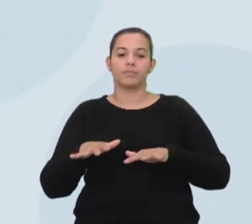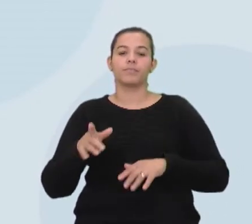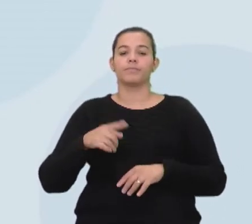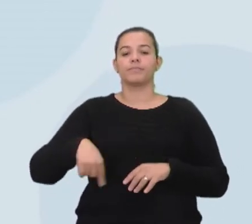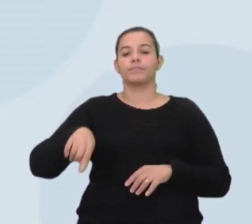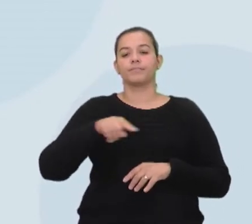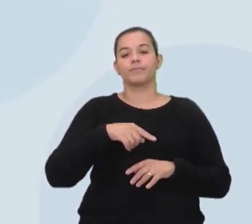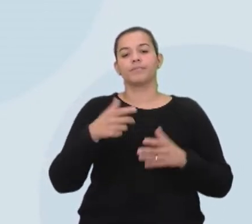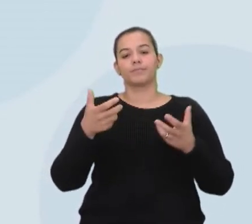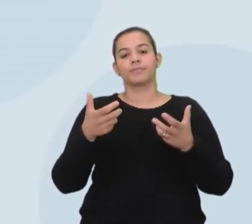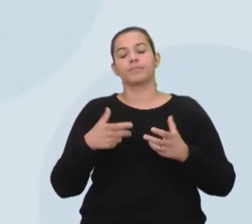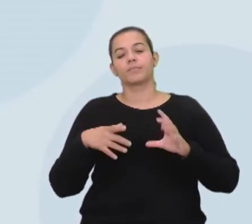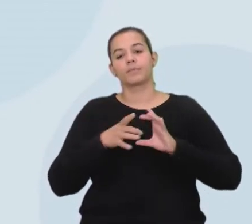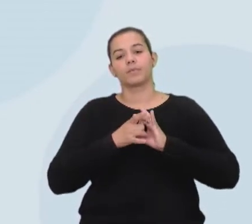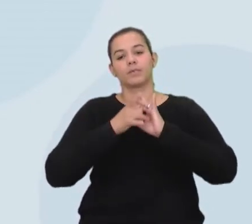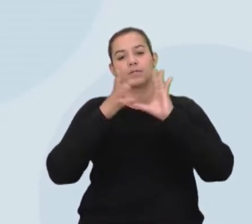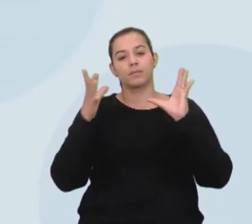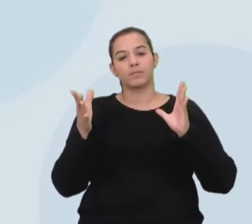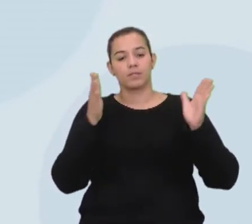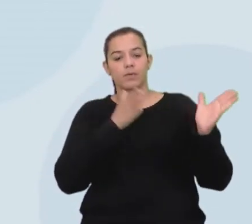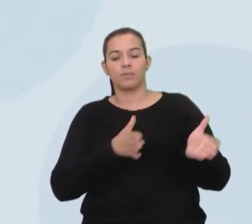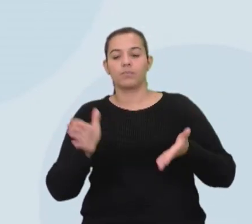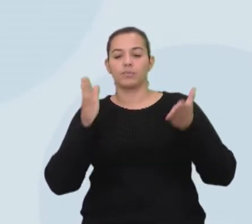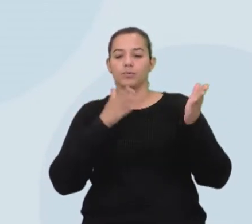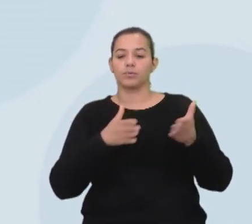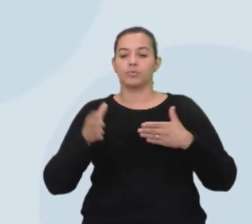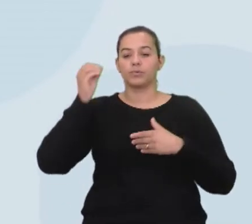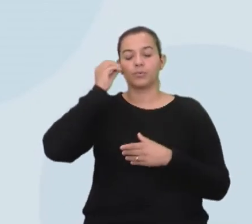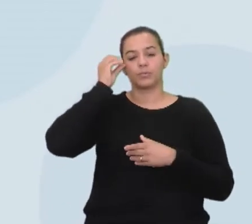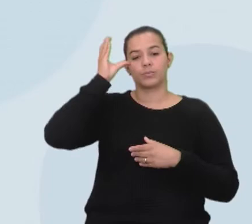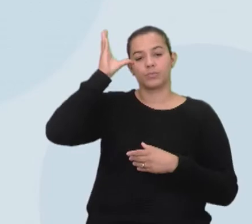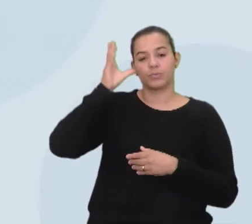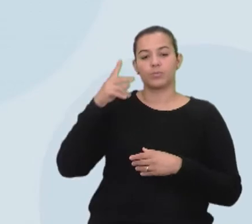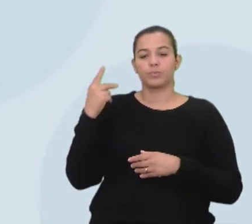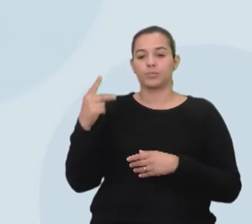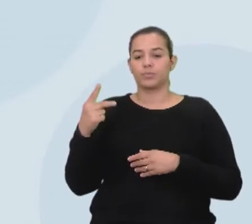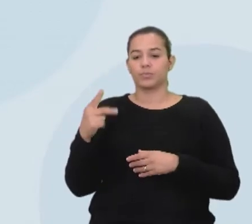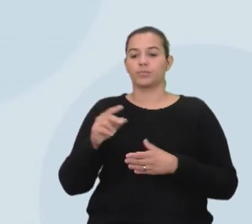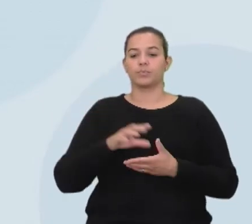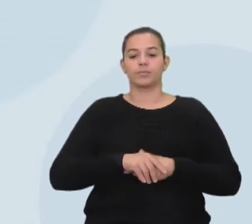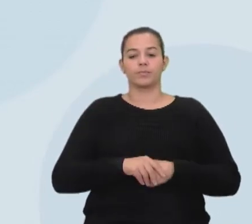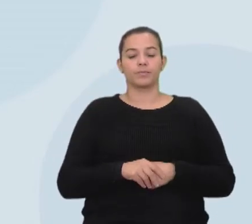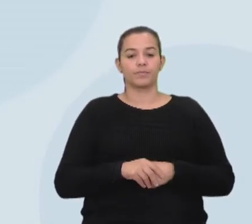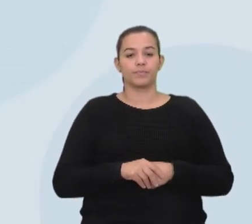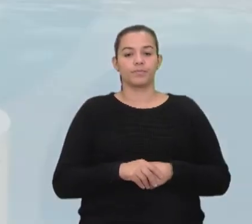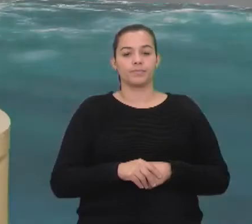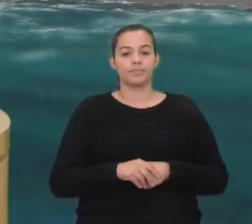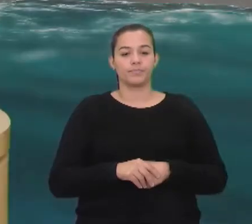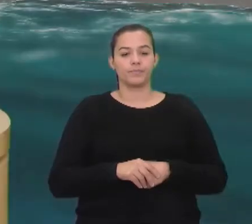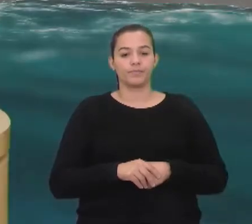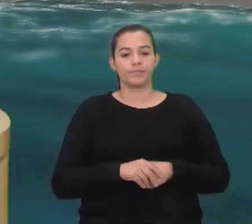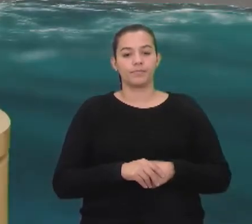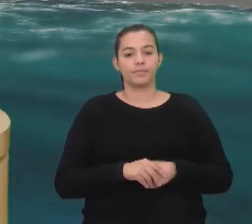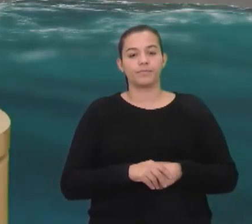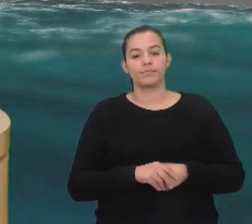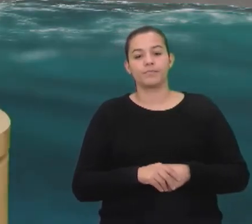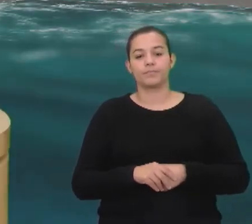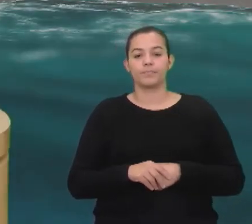que quer libertar aí a produção de conhecimento de sua matriz eurocêntrica. Pessoal, pode voltar em